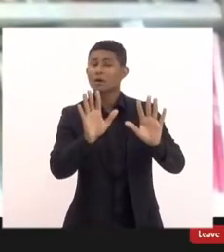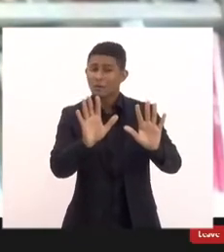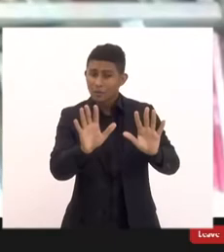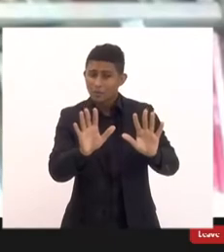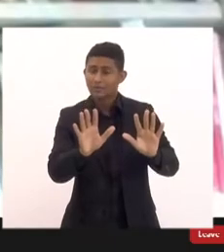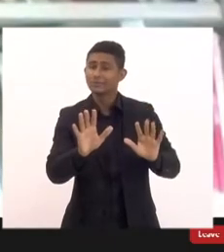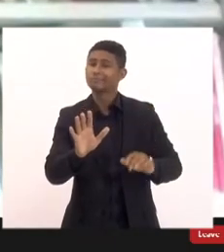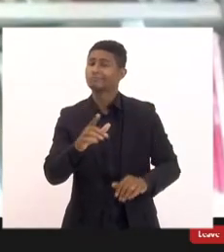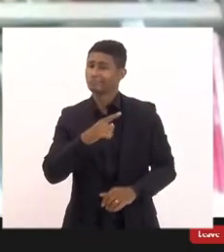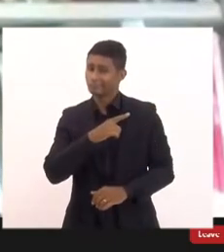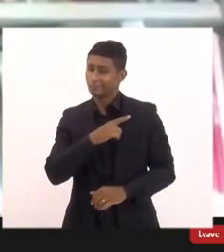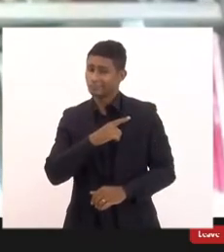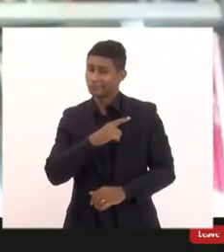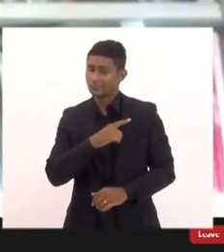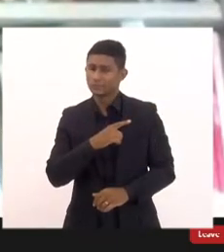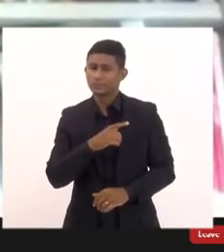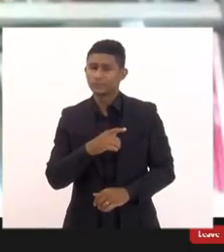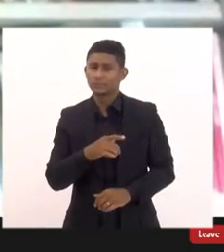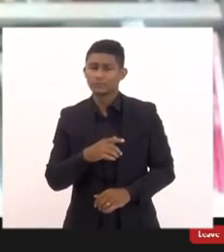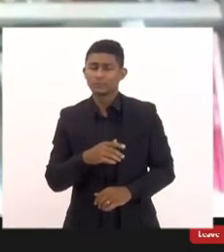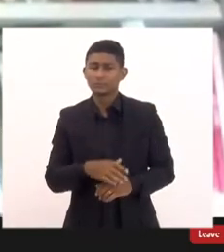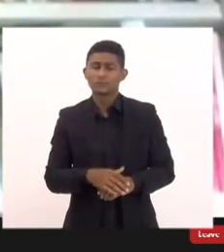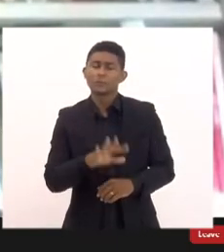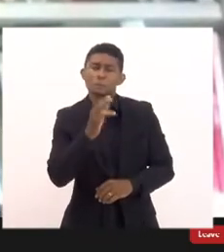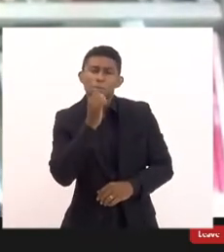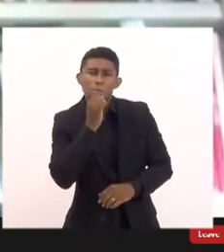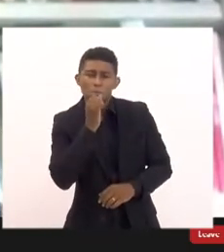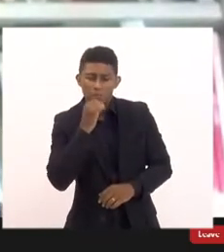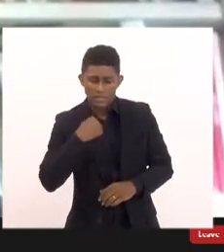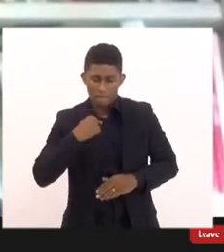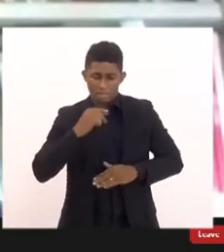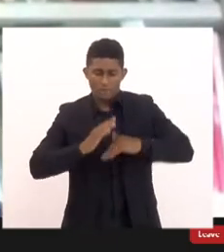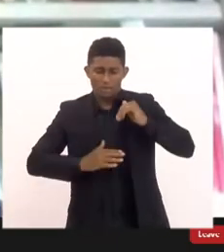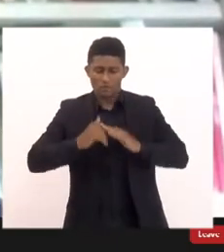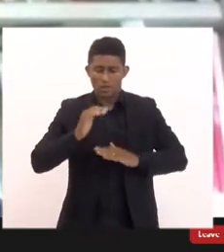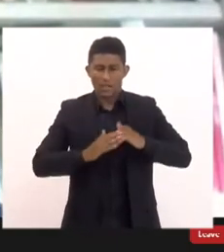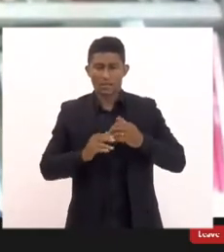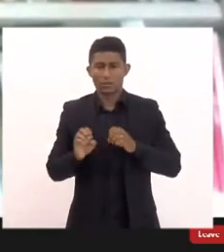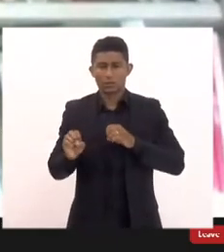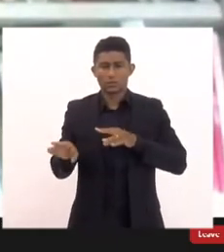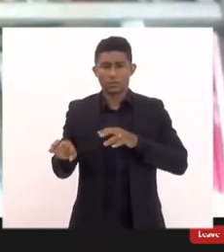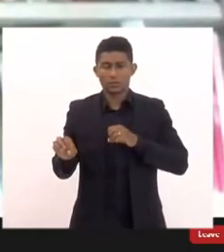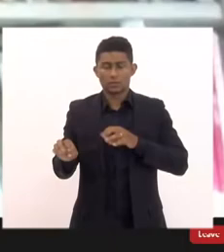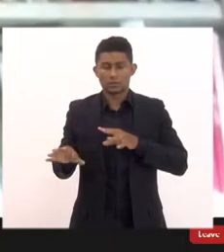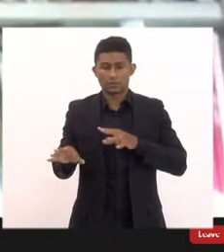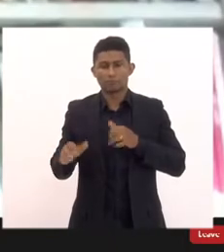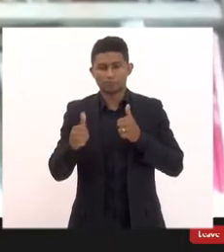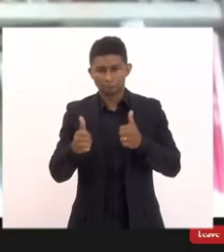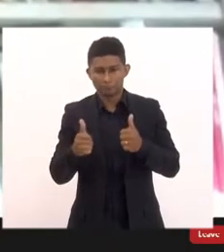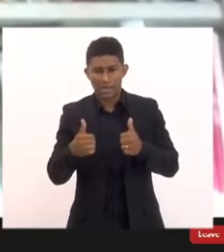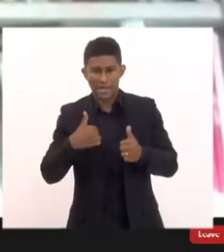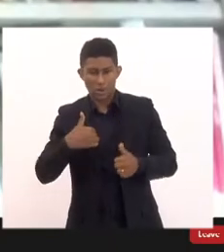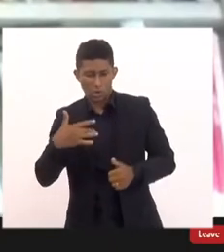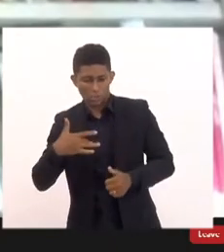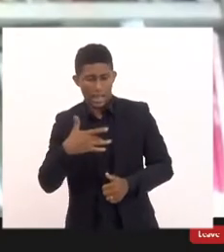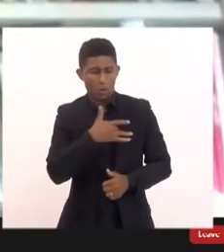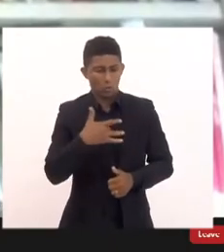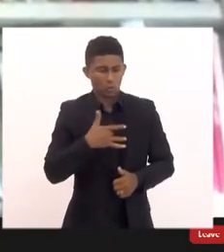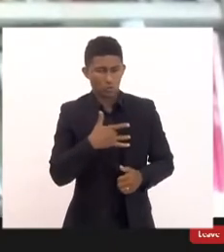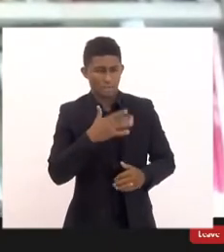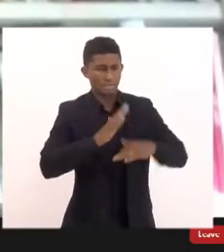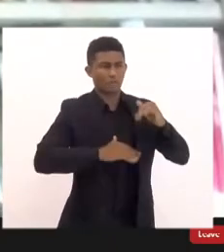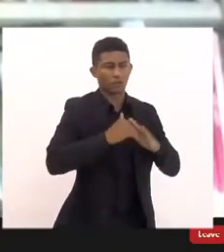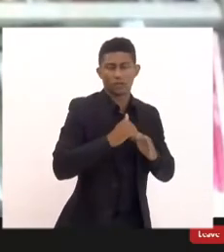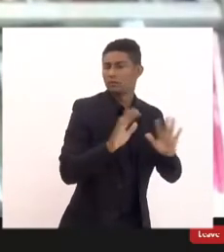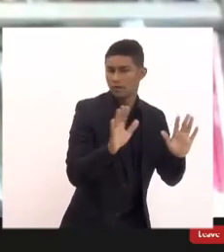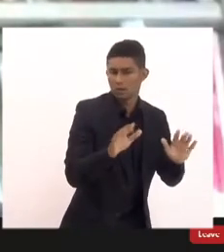eu não estou tão habilitada quanto outros profissionais que estão aqui e que poderiam falar e aprofundar,